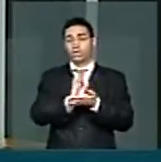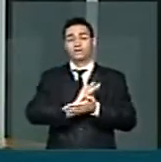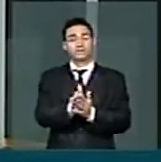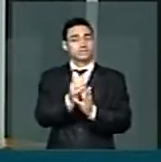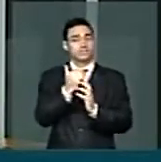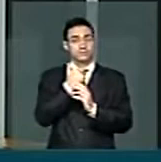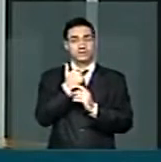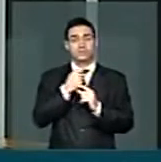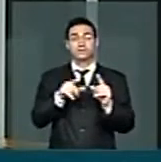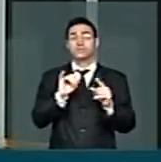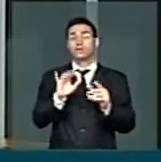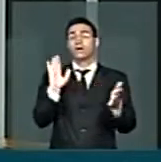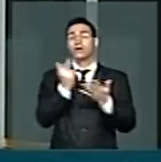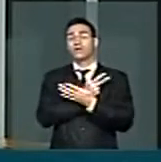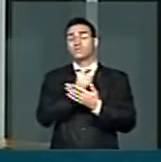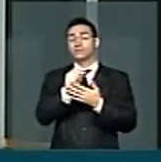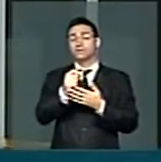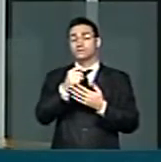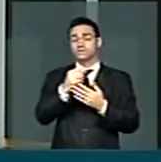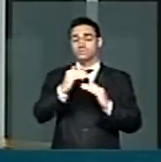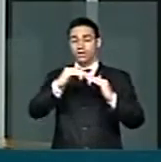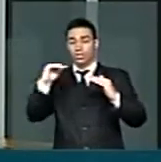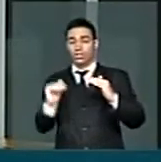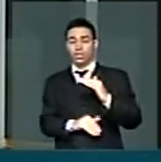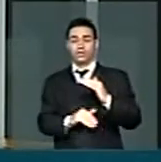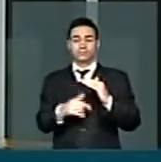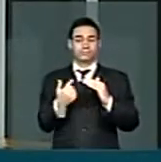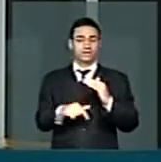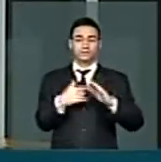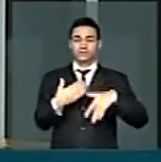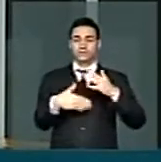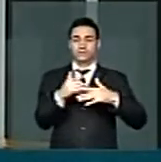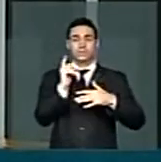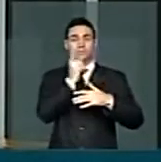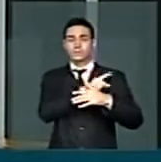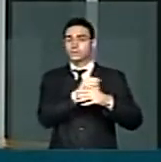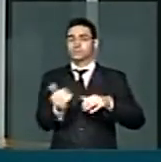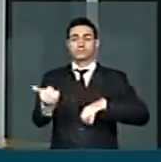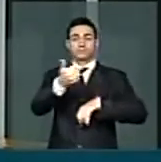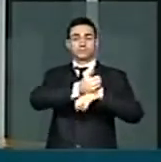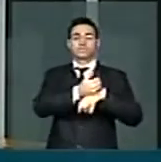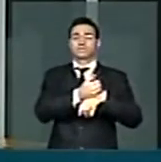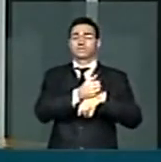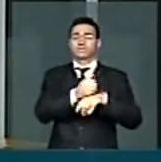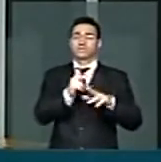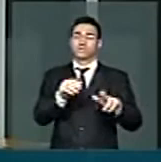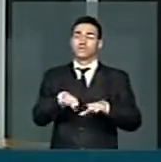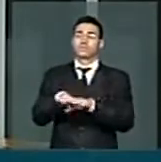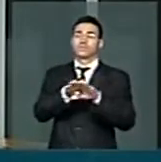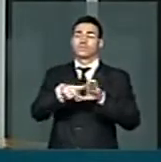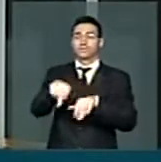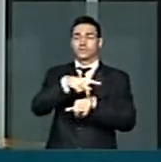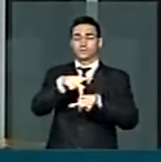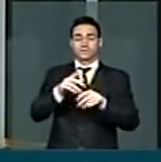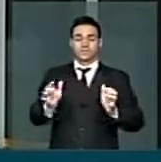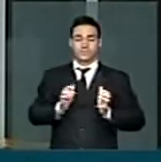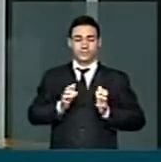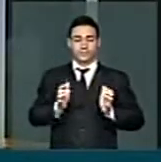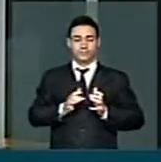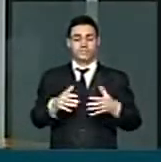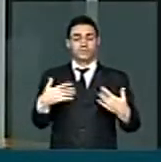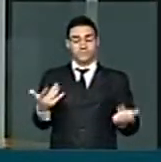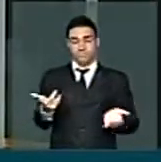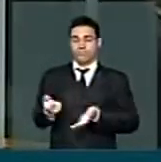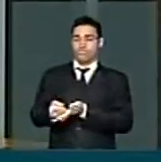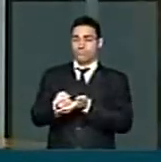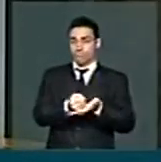permanecer socialmente subdesenvolvido e não conquistar seu lugar entre as grandes nações do mundo. Nessa solidariedade